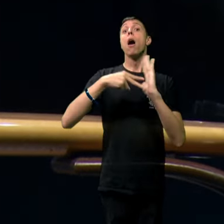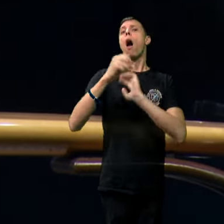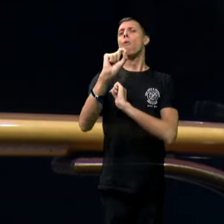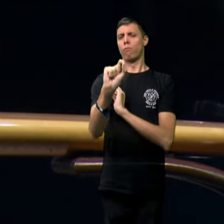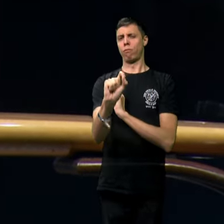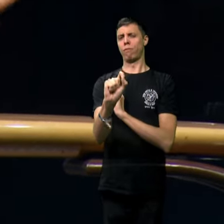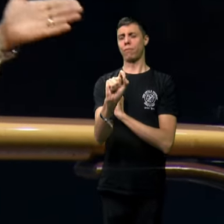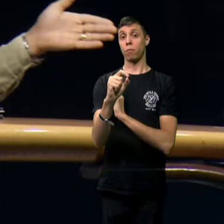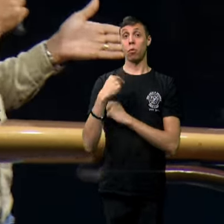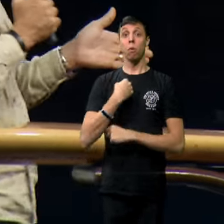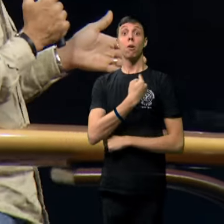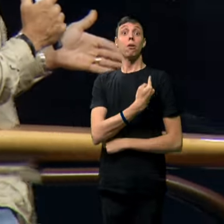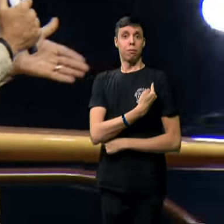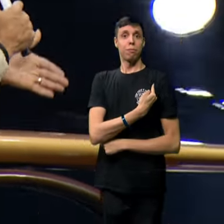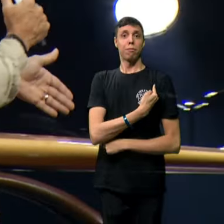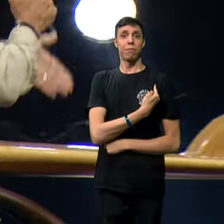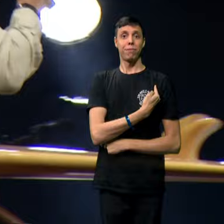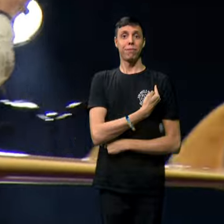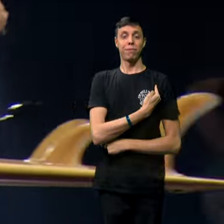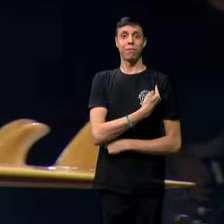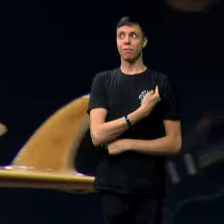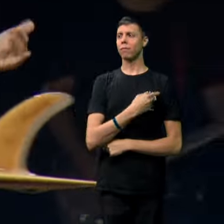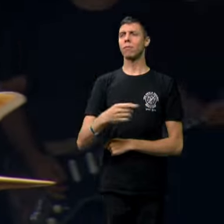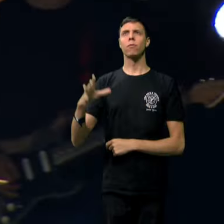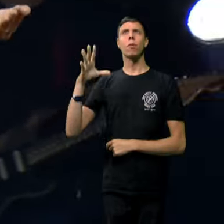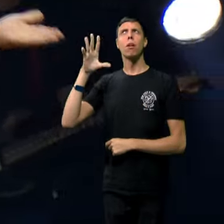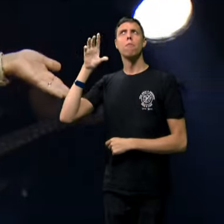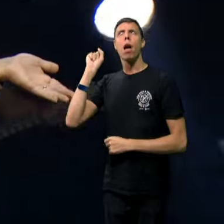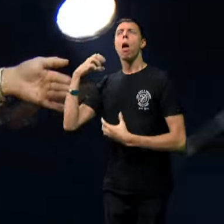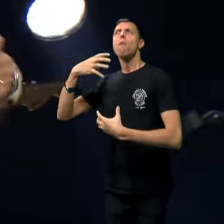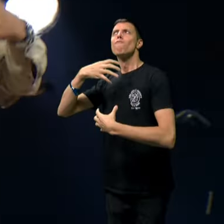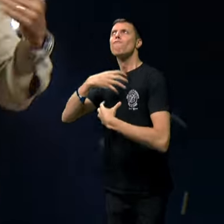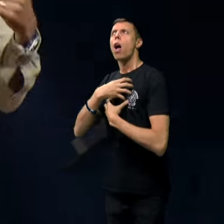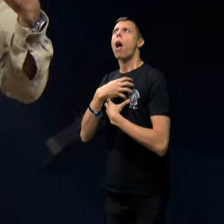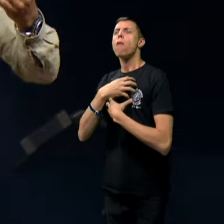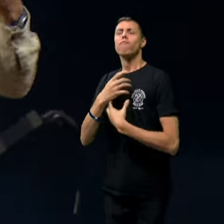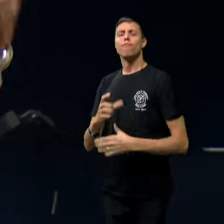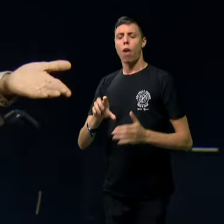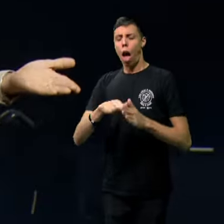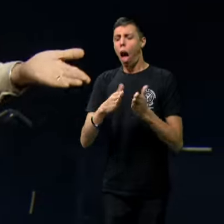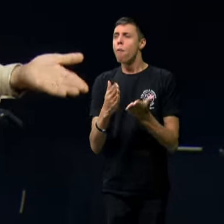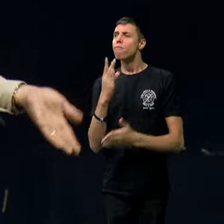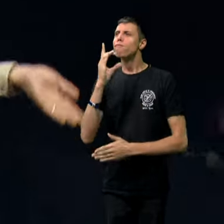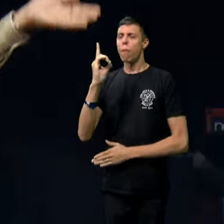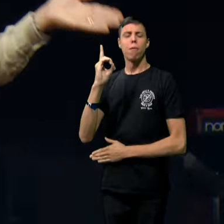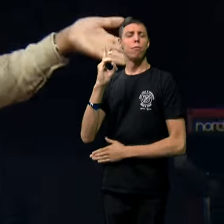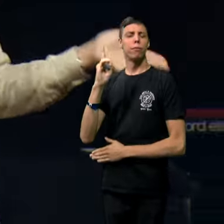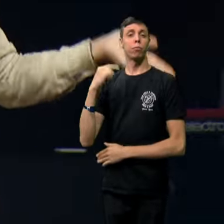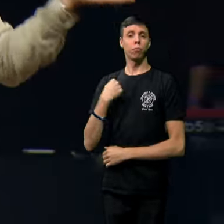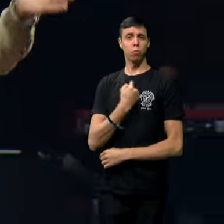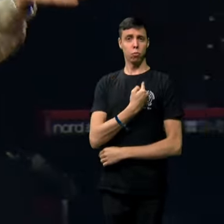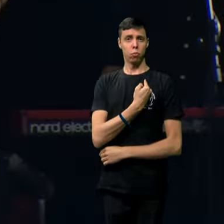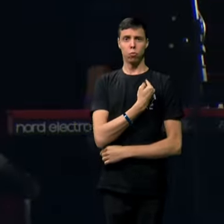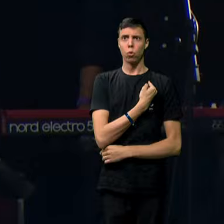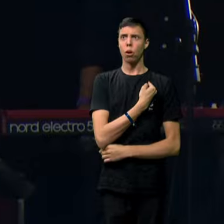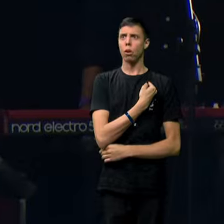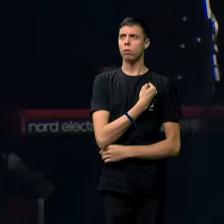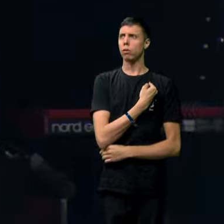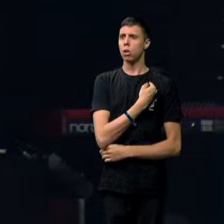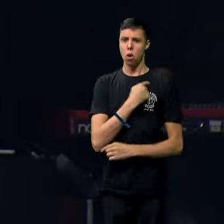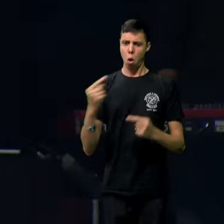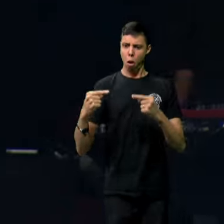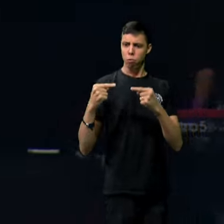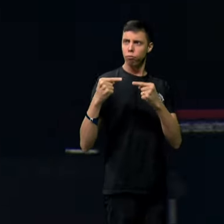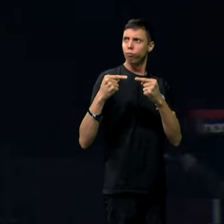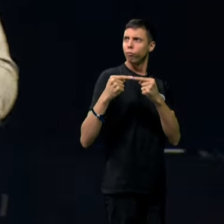Significa que quando nós ouvimos a palavra, meditamos na palavra, nós acessamos o